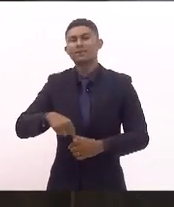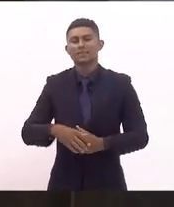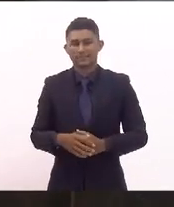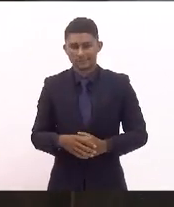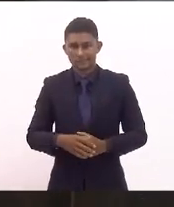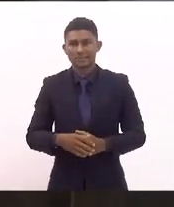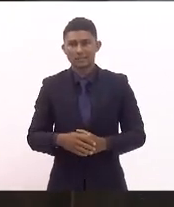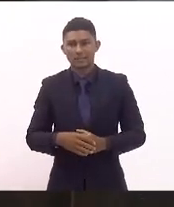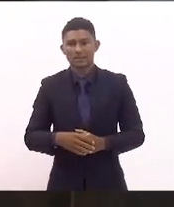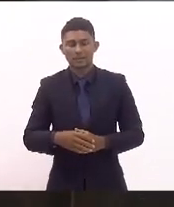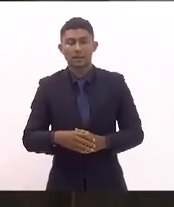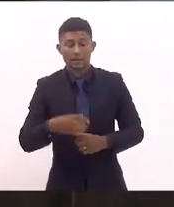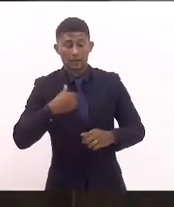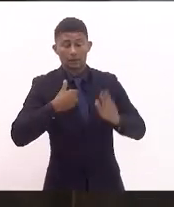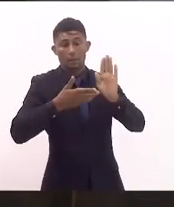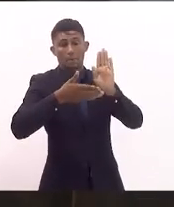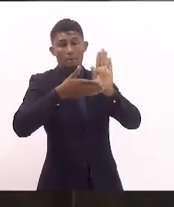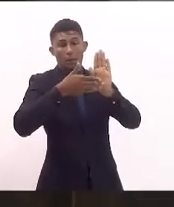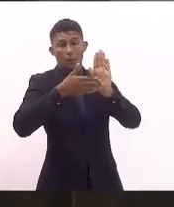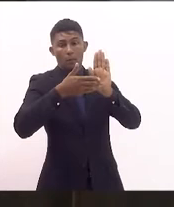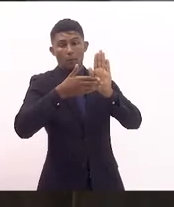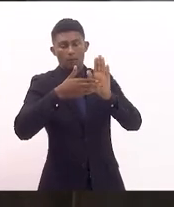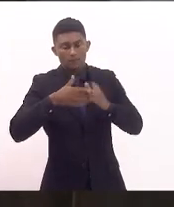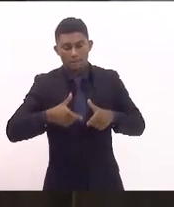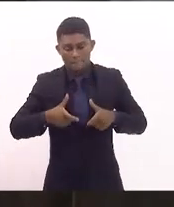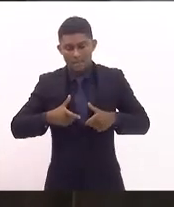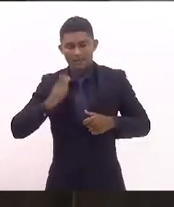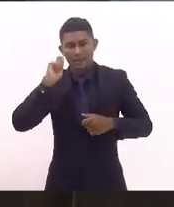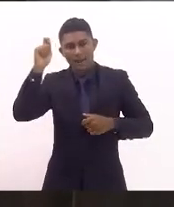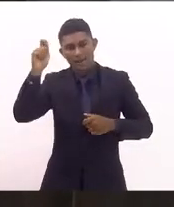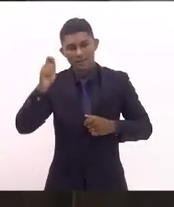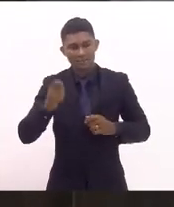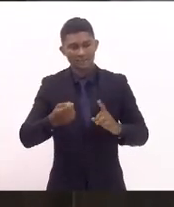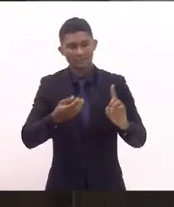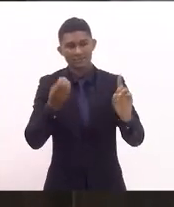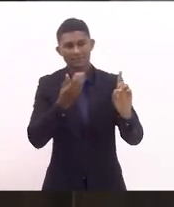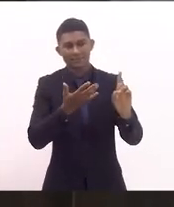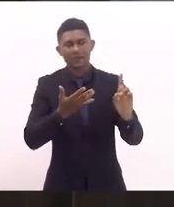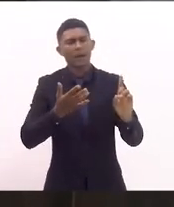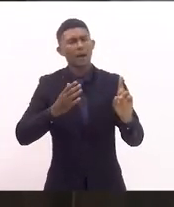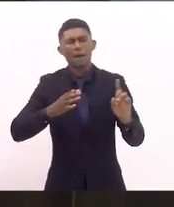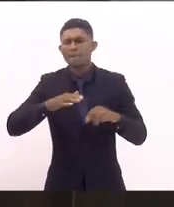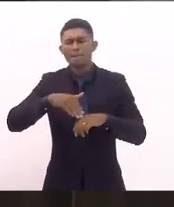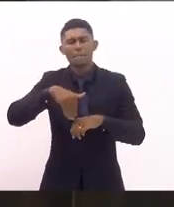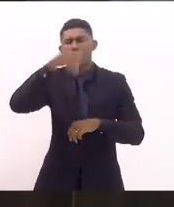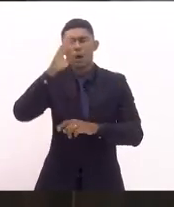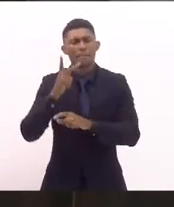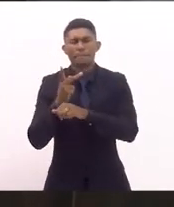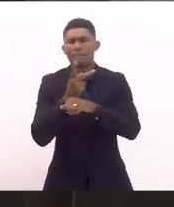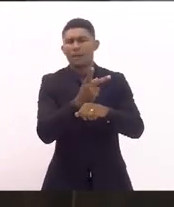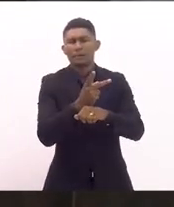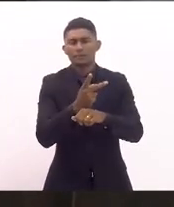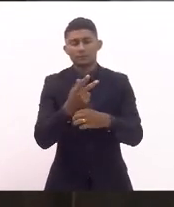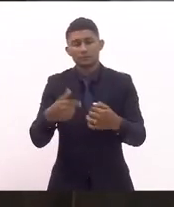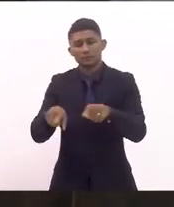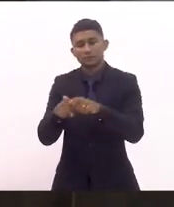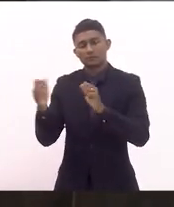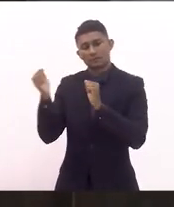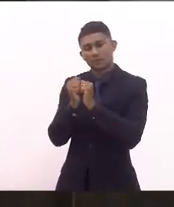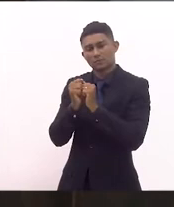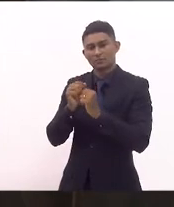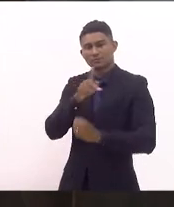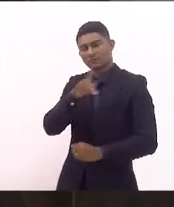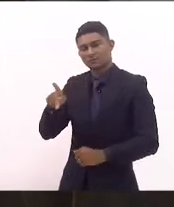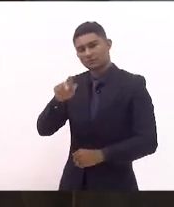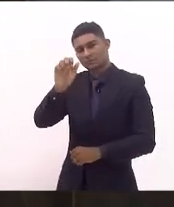proposto essa medalha Tiradentes, a maior honraria dessa Casa Legislativa, ao lado do presidente André